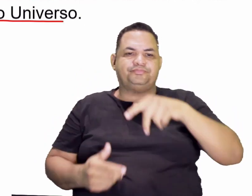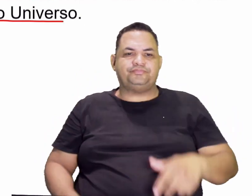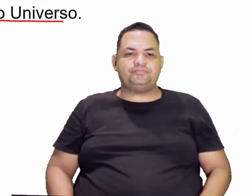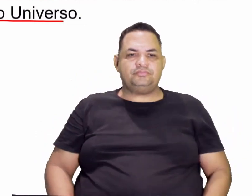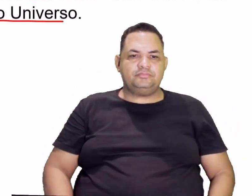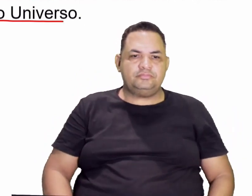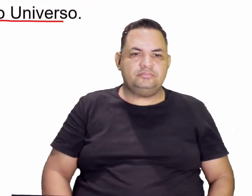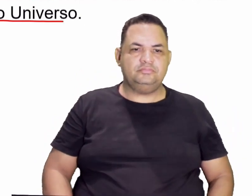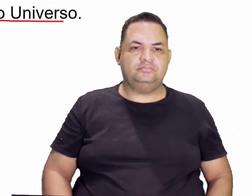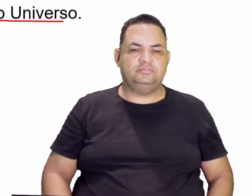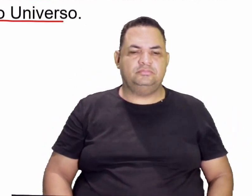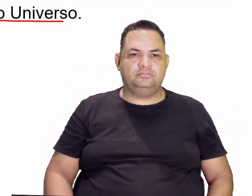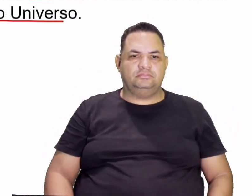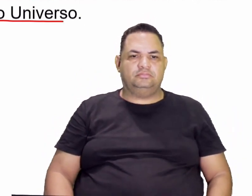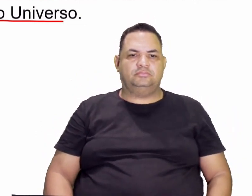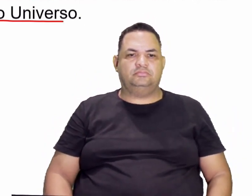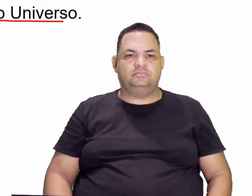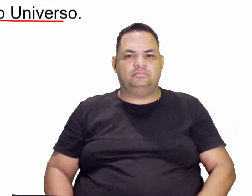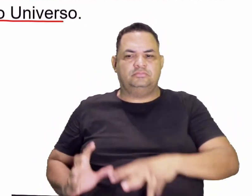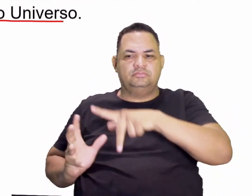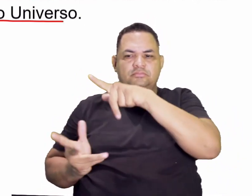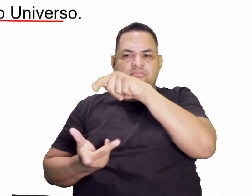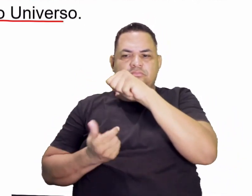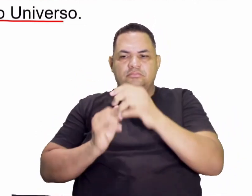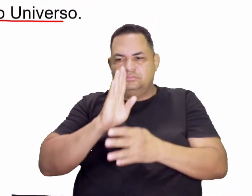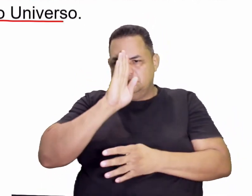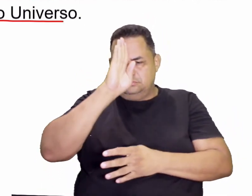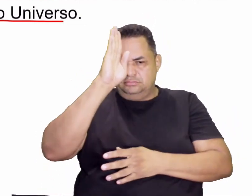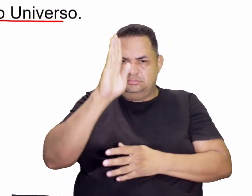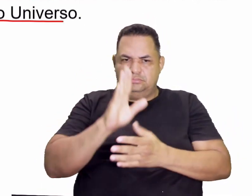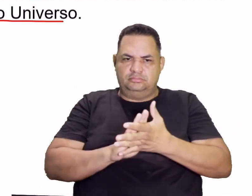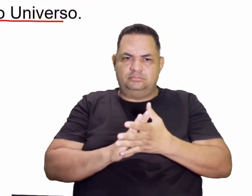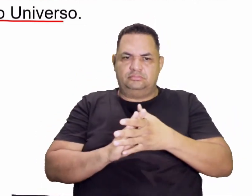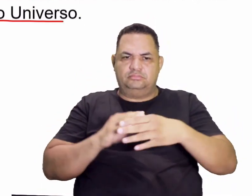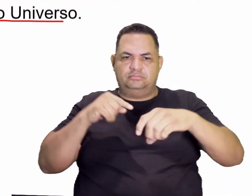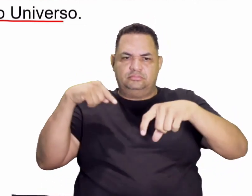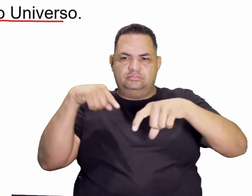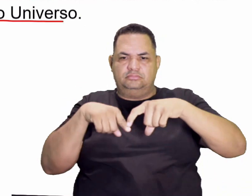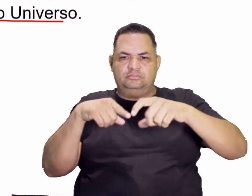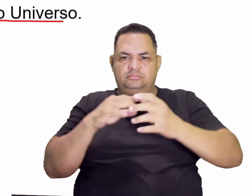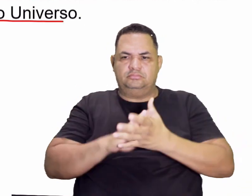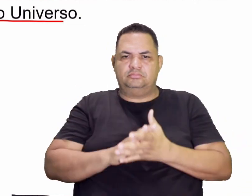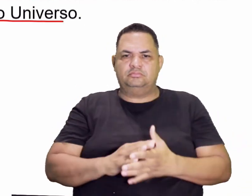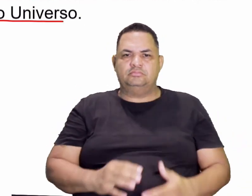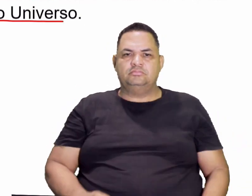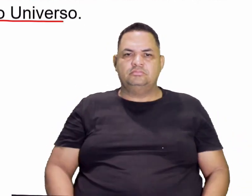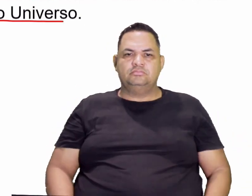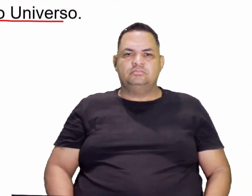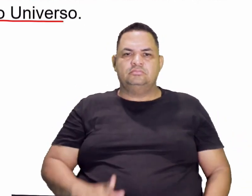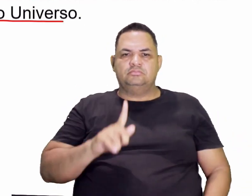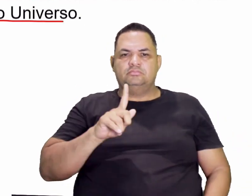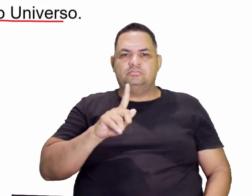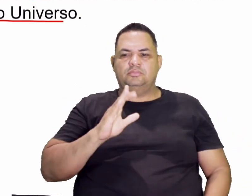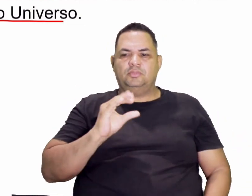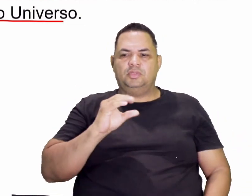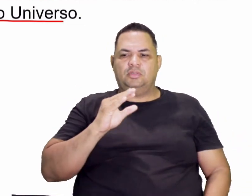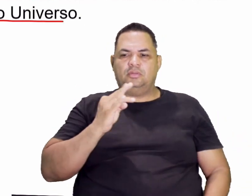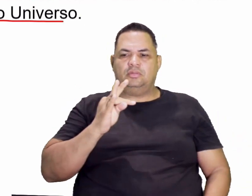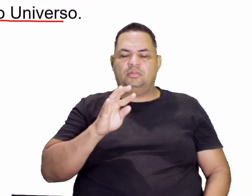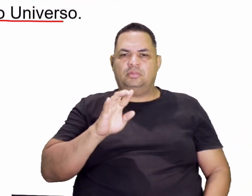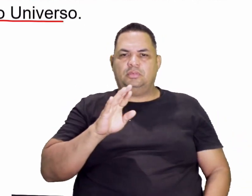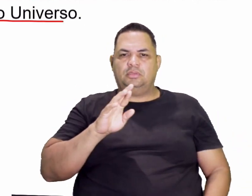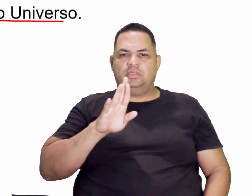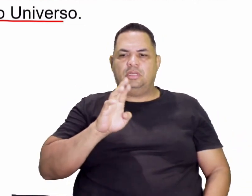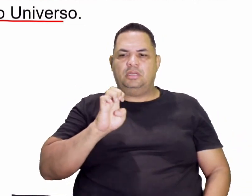Terra como o centro de tudo. Faz jus à palavra, geo é terra.